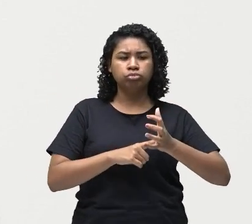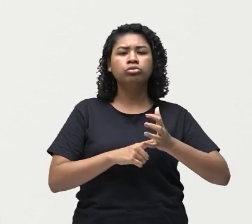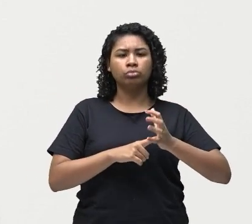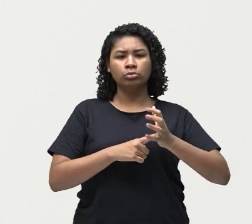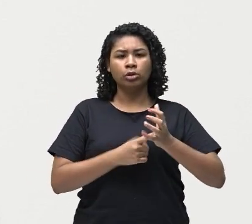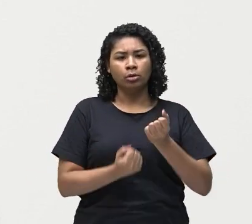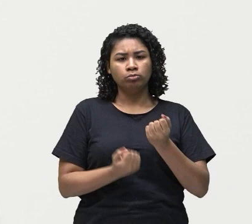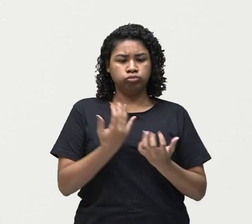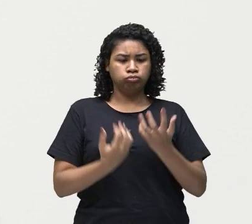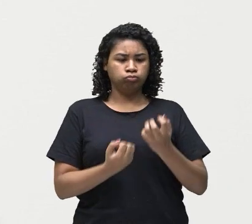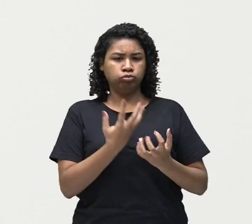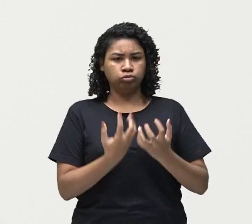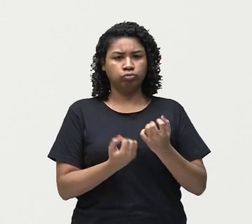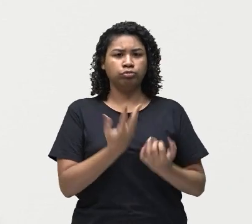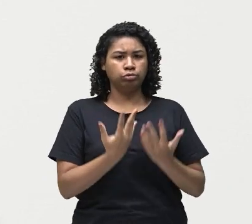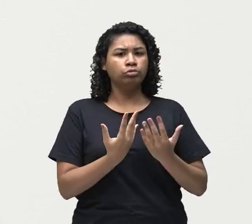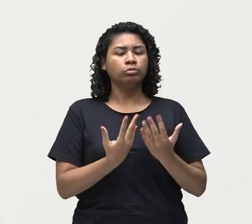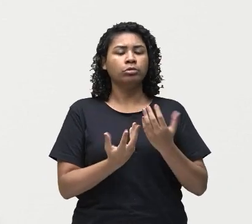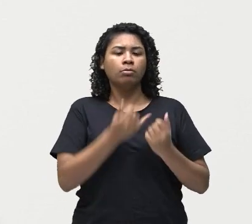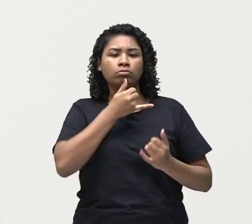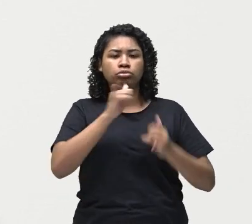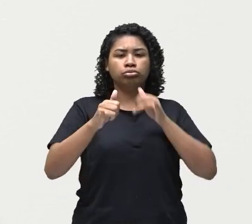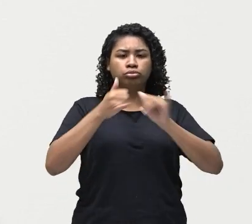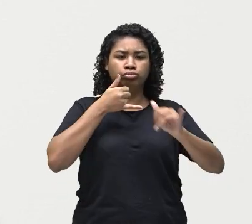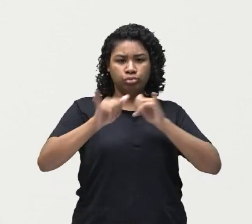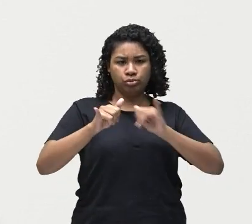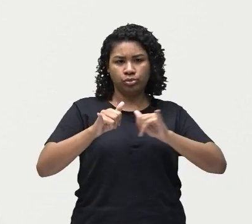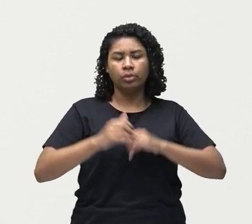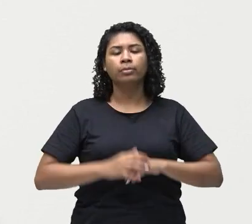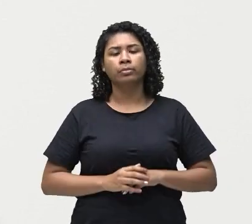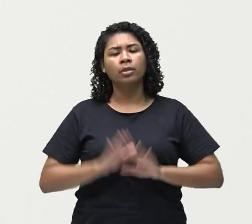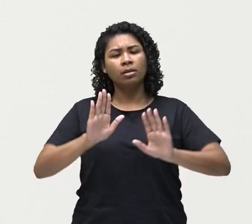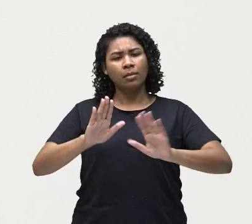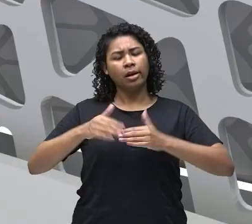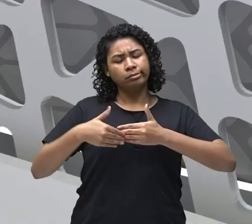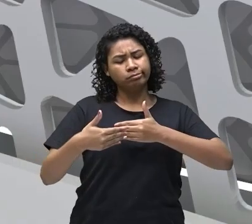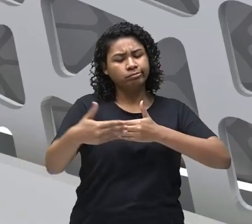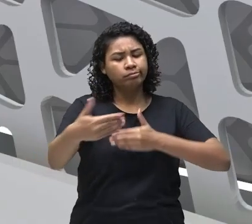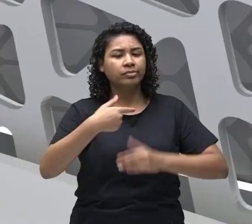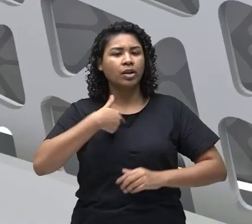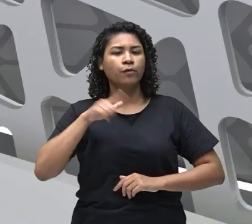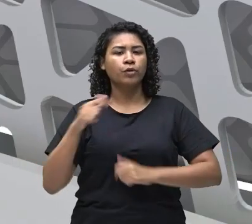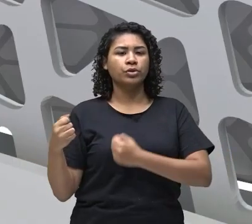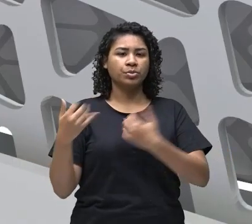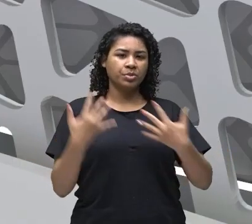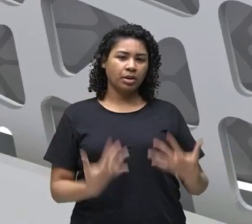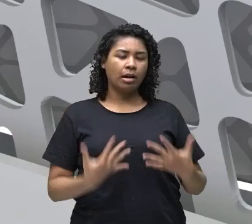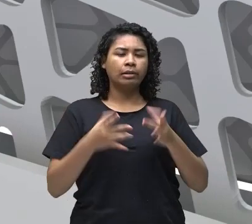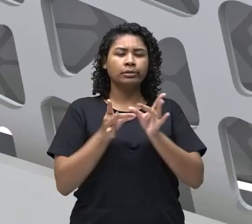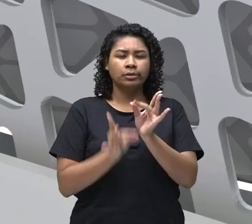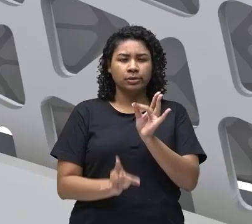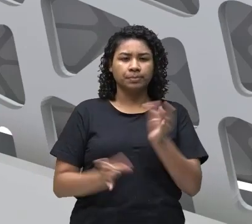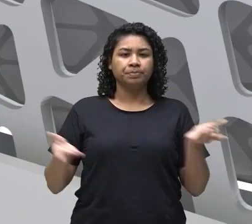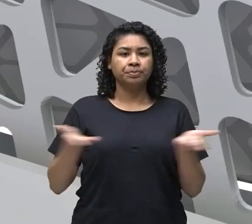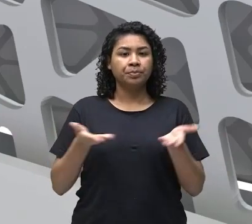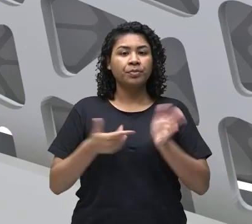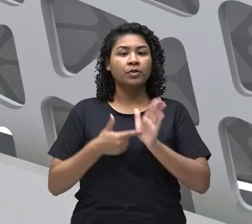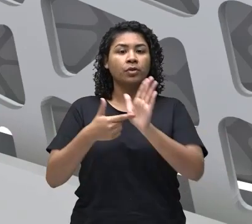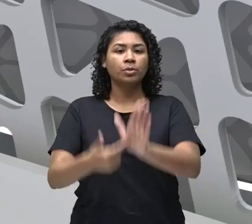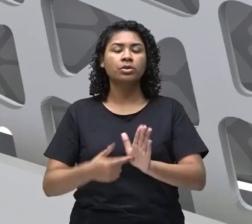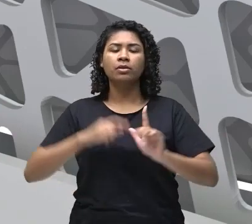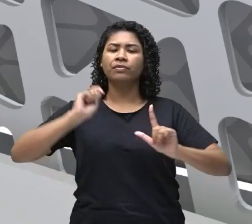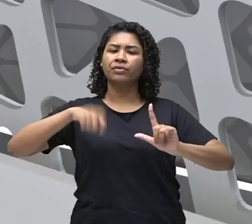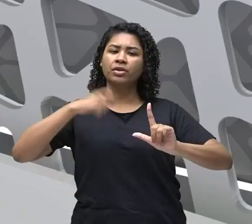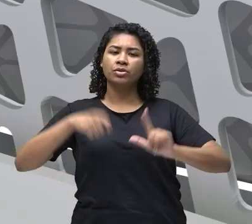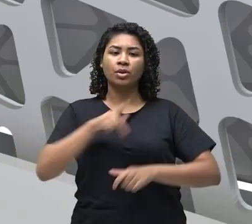nós iremos abordar com mais detalhes no decorrer da nossa aula né aí a gente tem agora um vídeo né um vídeo da